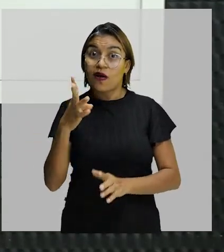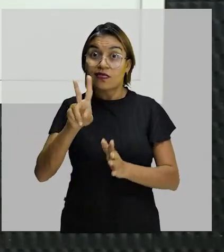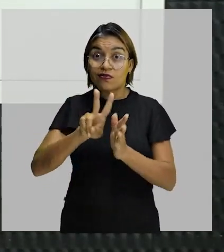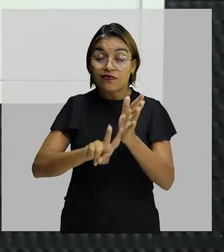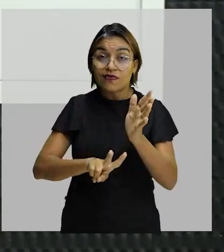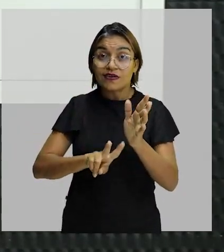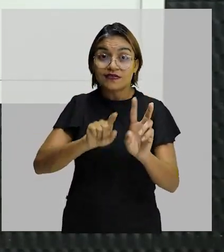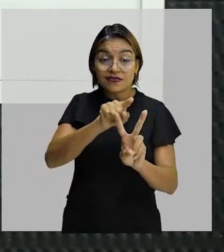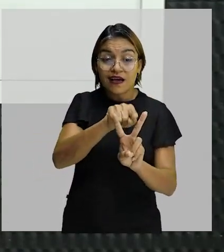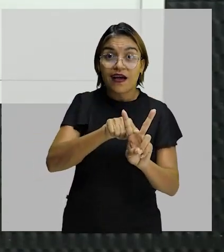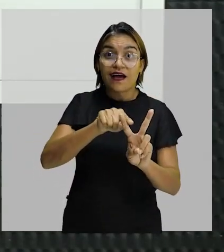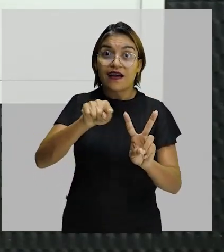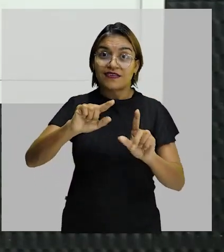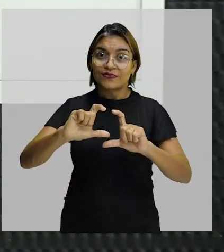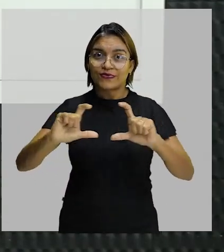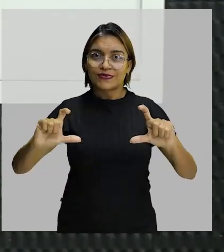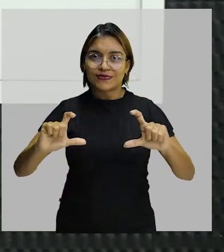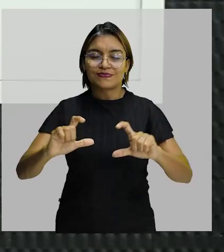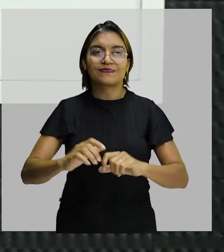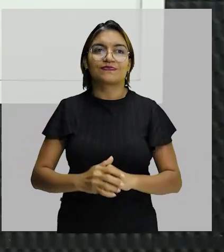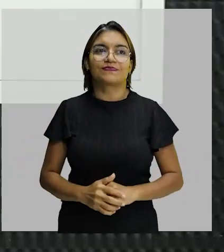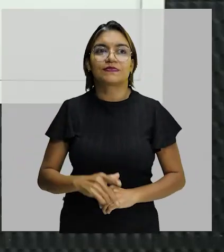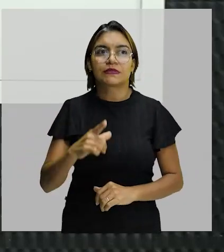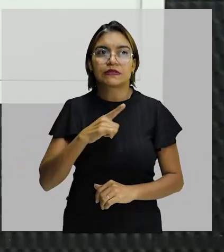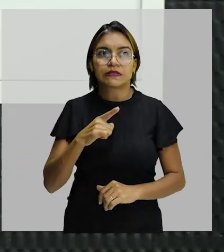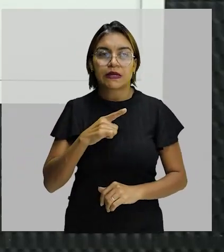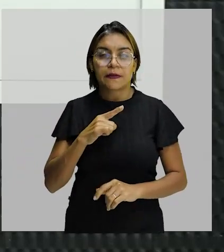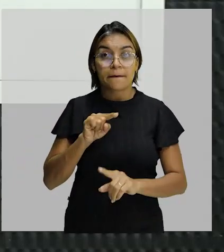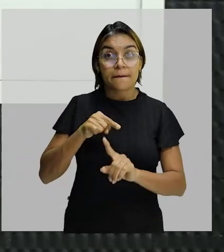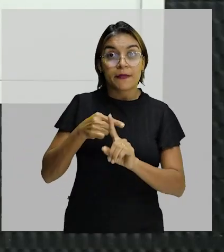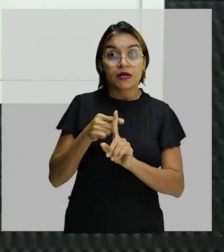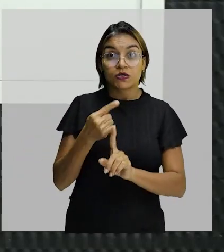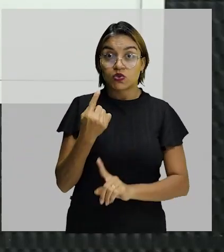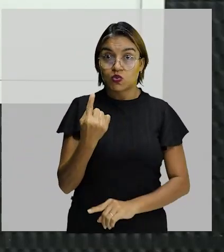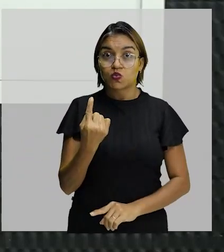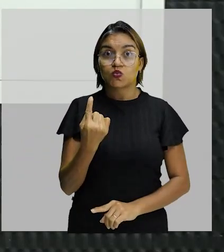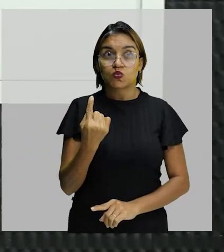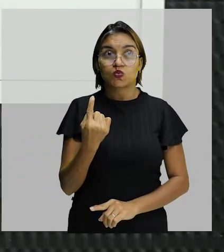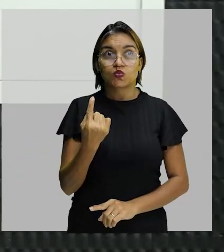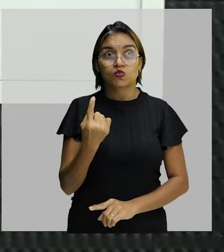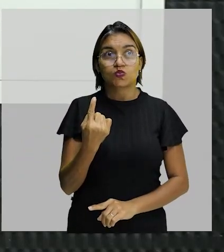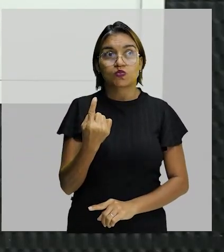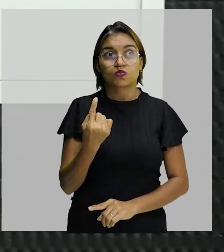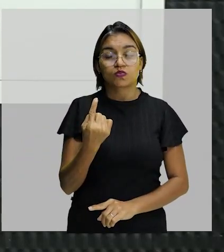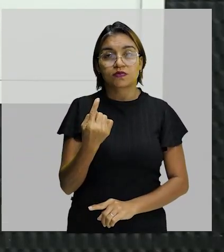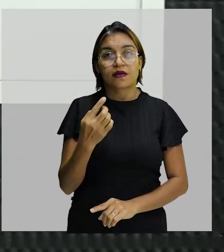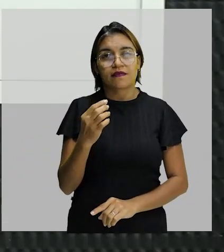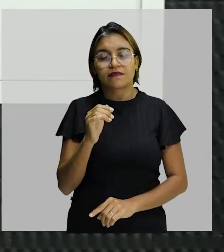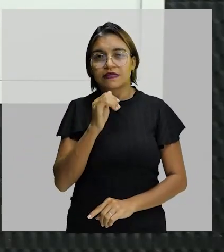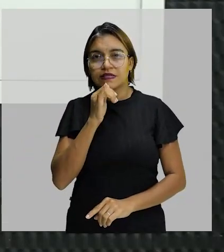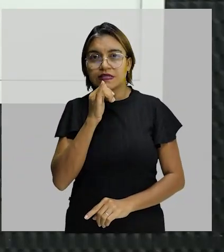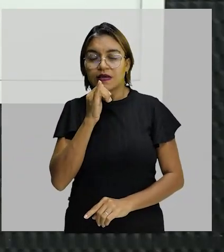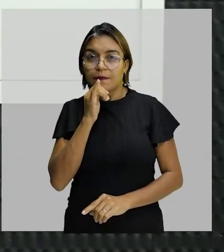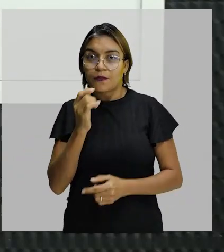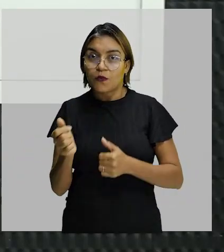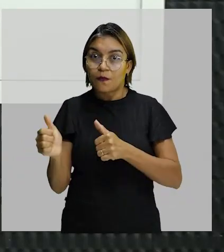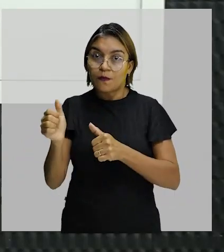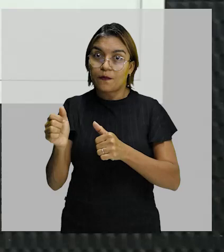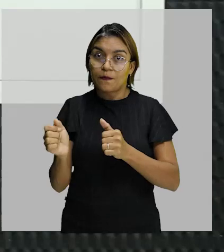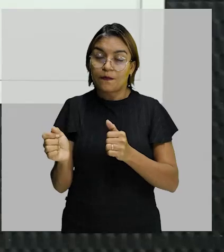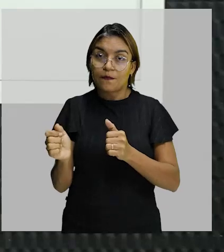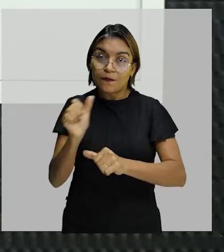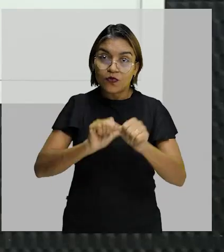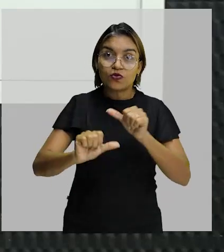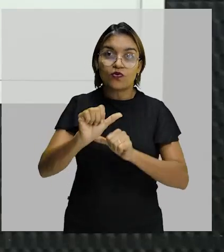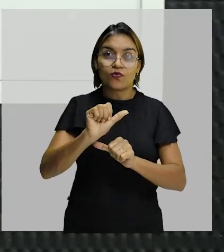equação. E você tem esse mais 1, na verdade aqui o menos 1, tá? É uma raiz tripla,